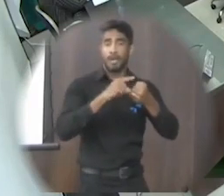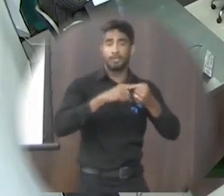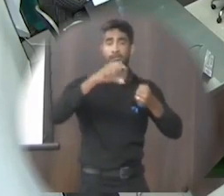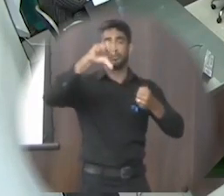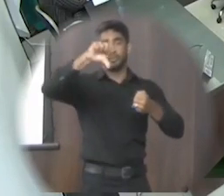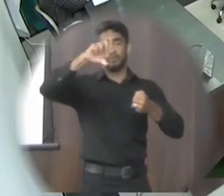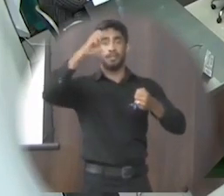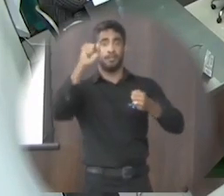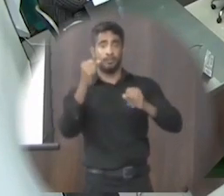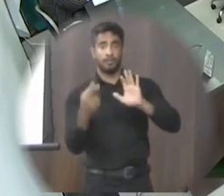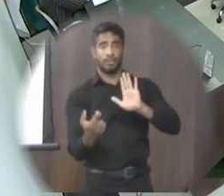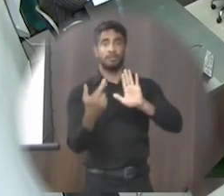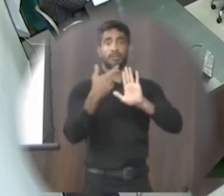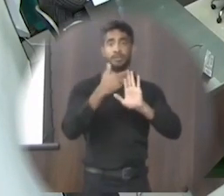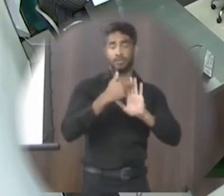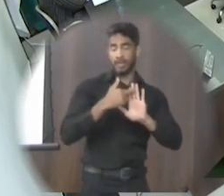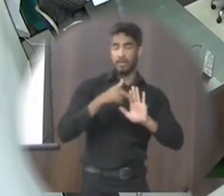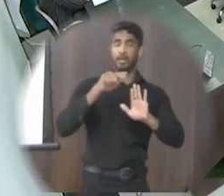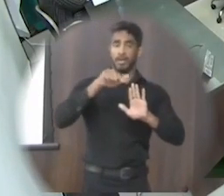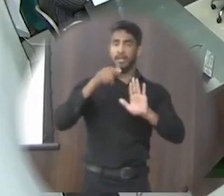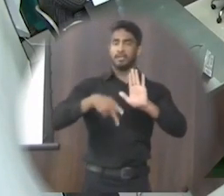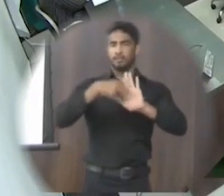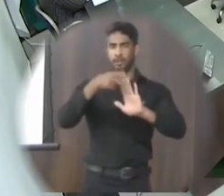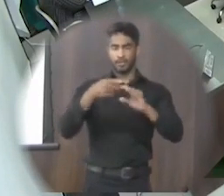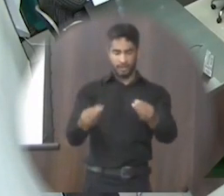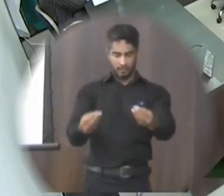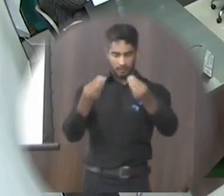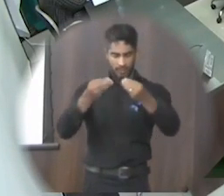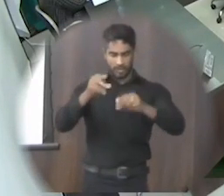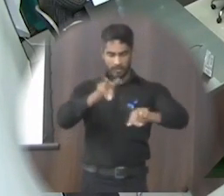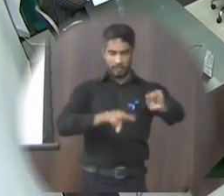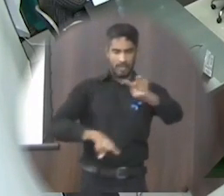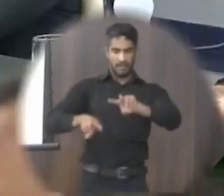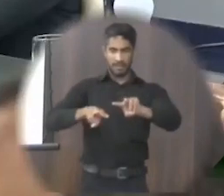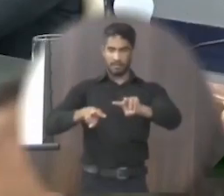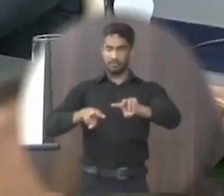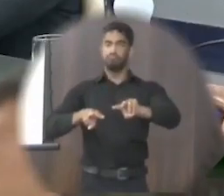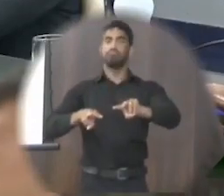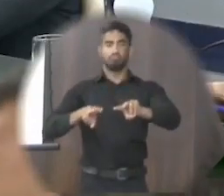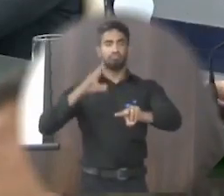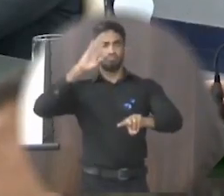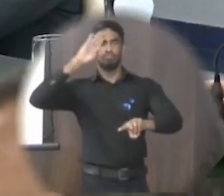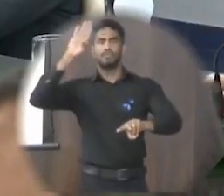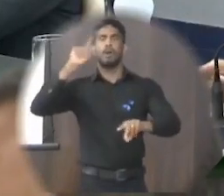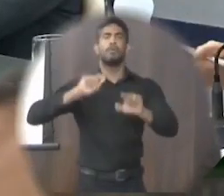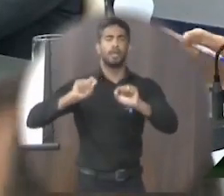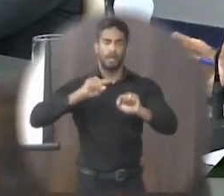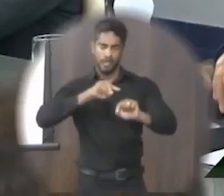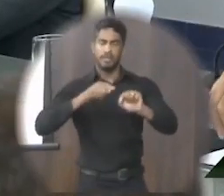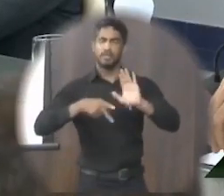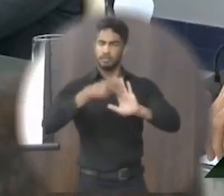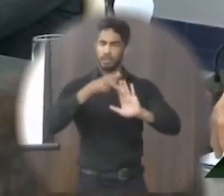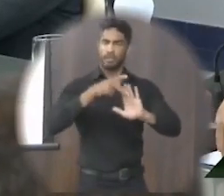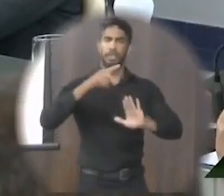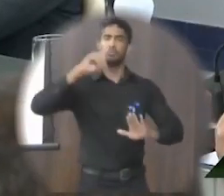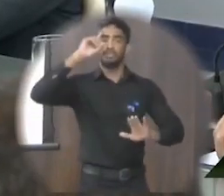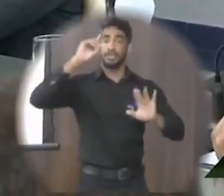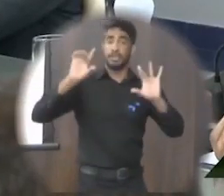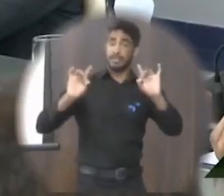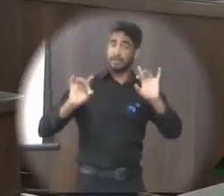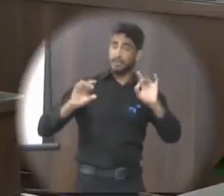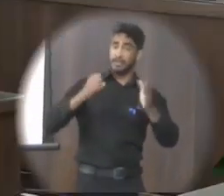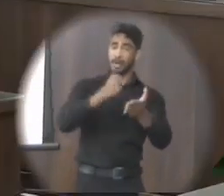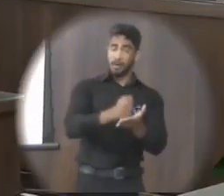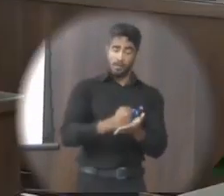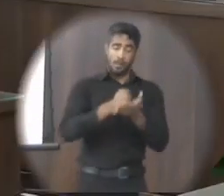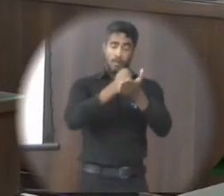Interno desta Casa, veio o projeto para análise. Fundamentação, O projeto de lei institui o Dia Municipal da Sustentabilidade